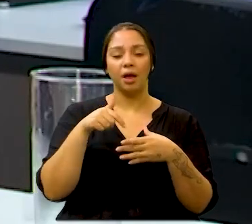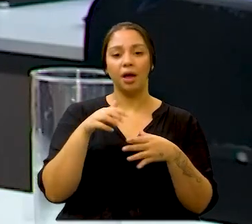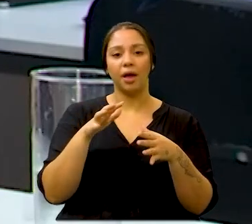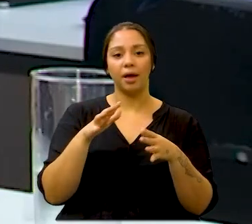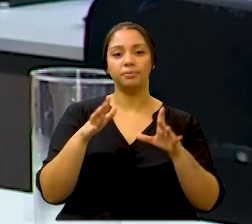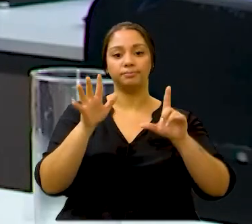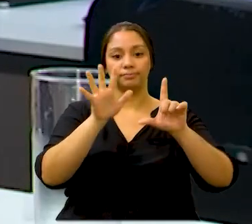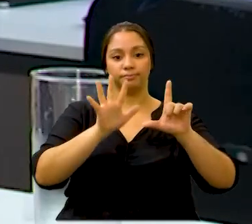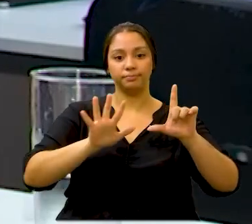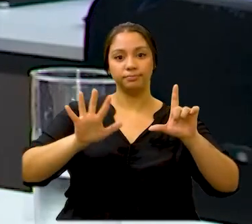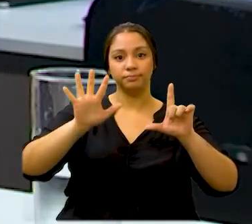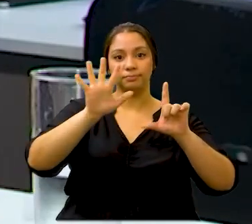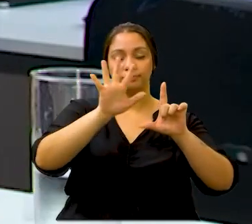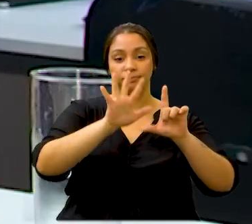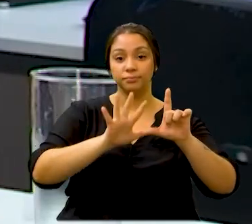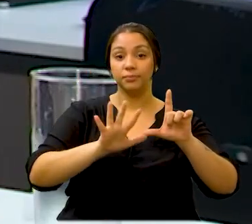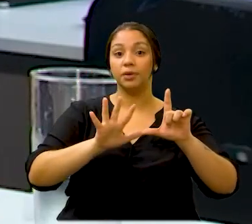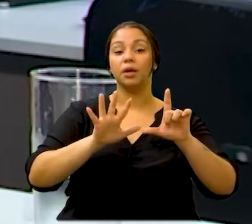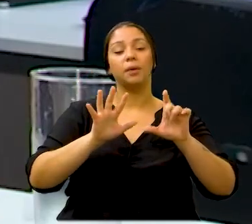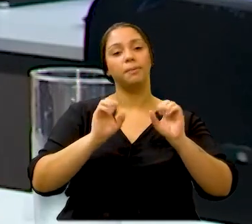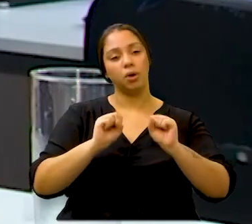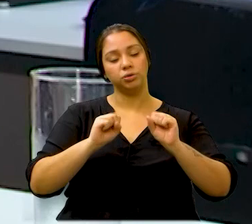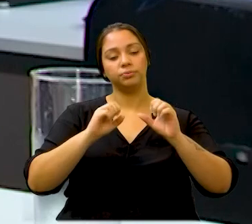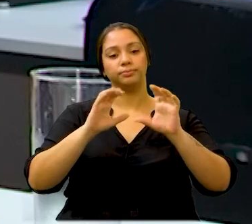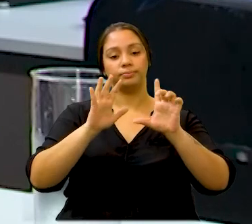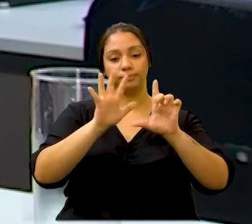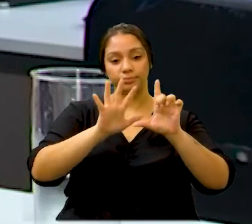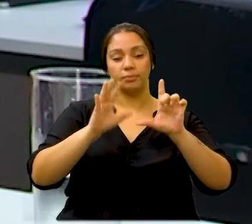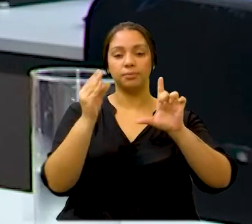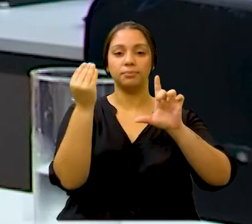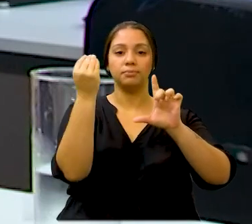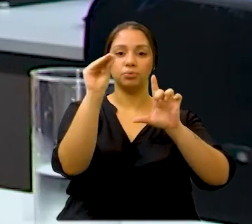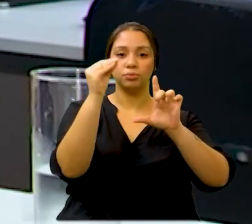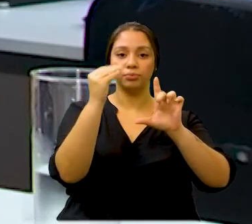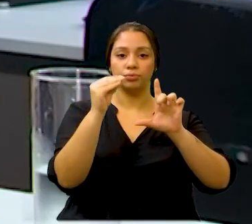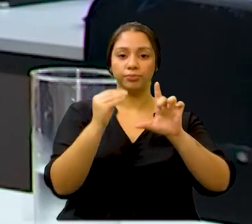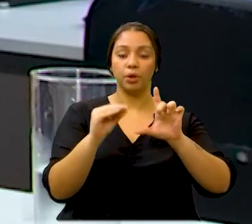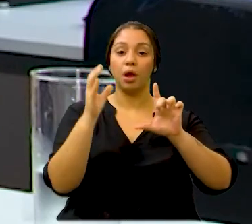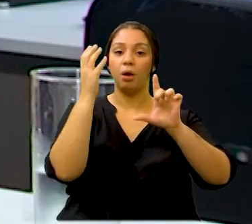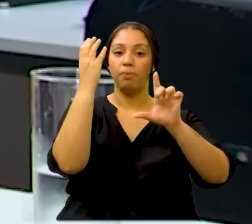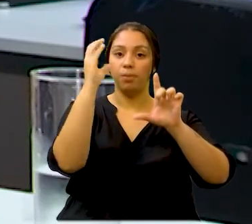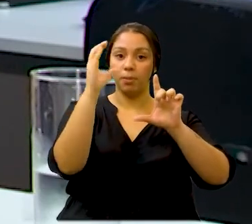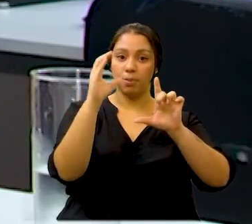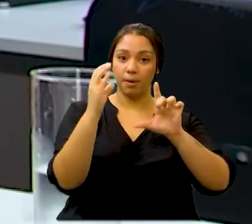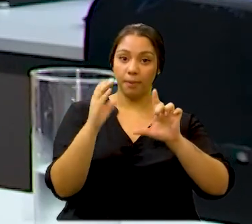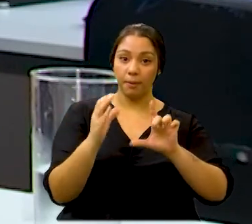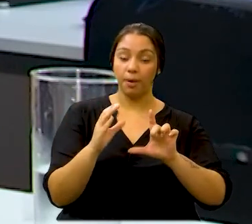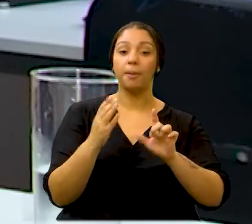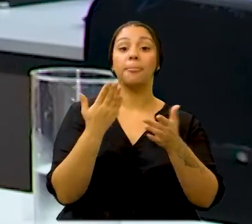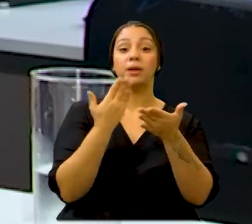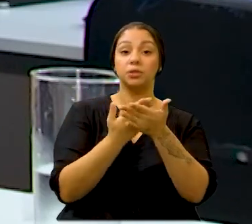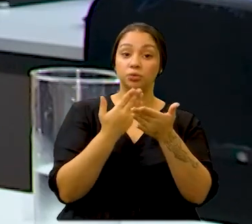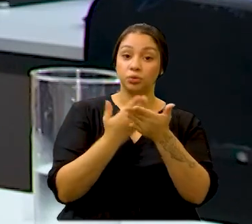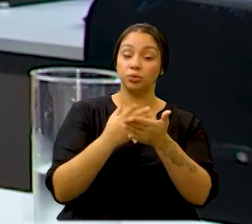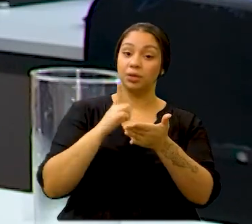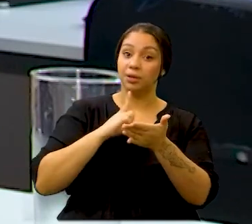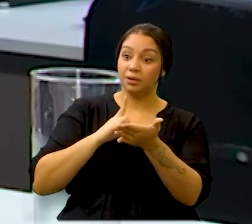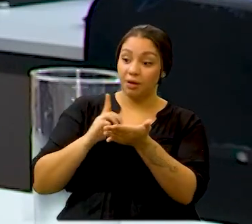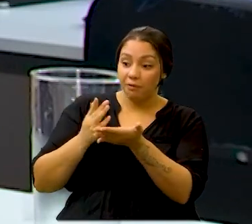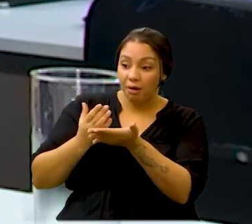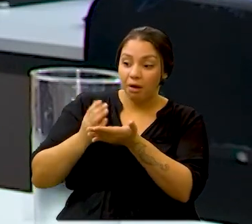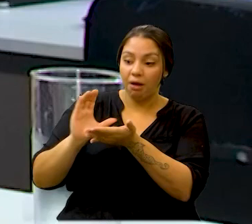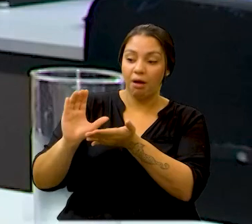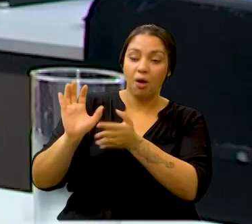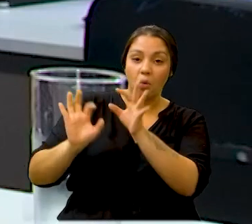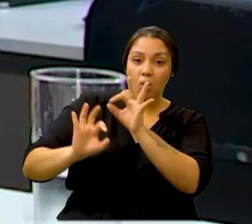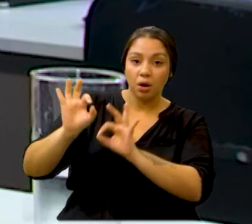Esse observatório, né, a ANANCE, ele vai ser pouco a pouco alimentado a partir desse estudo que foi financiado, né,